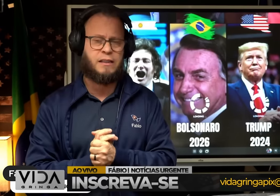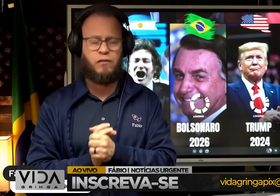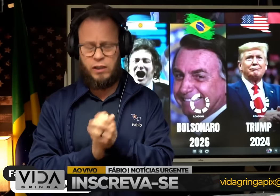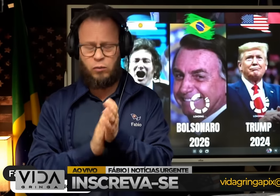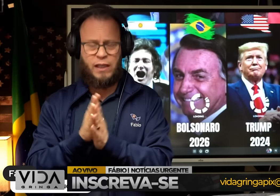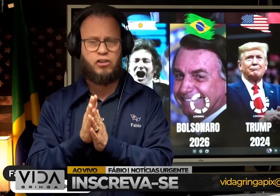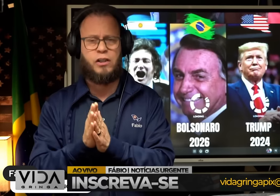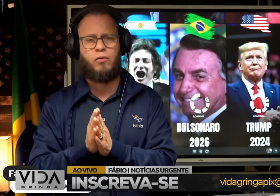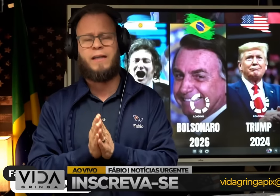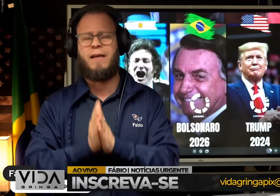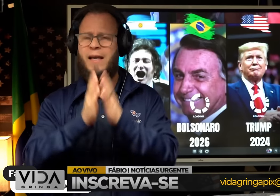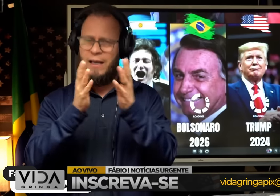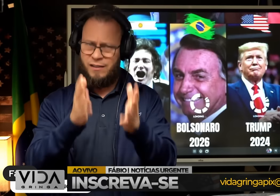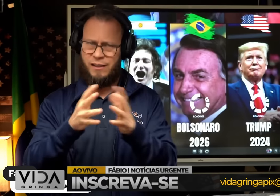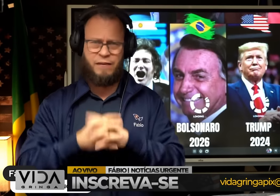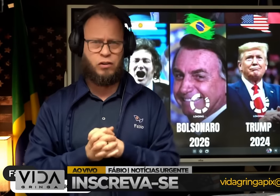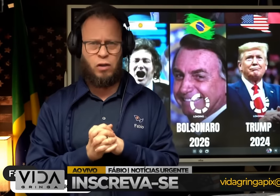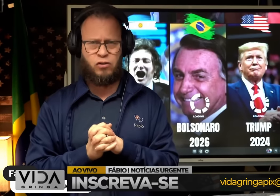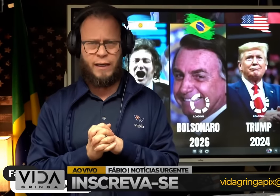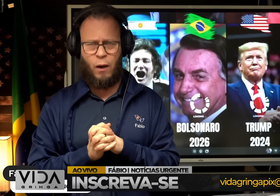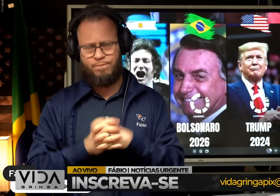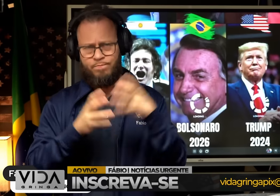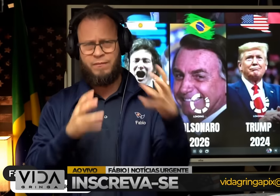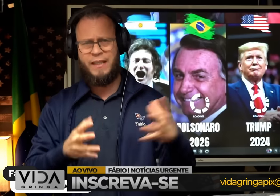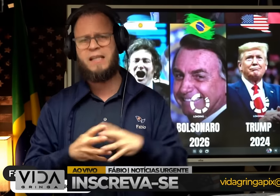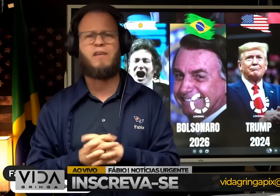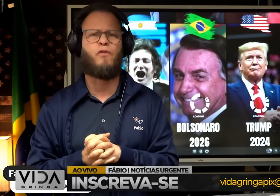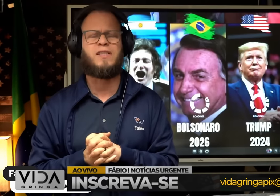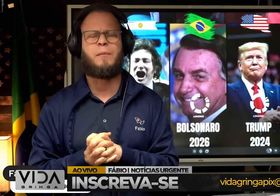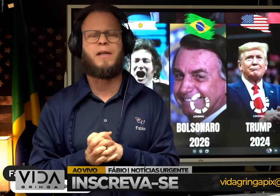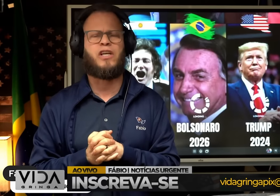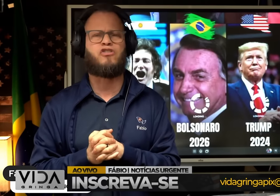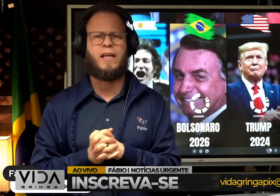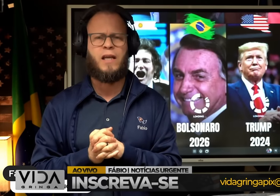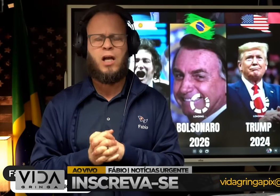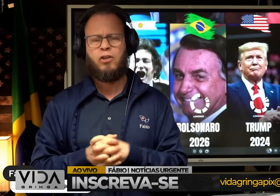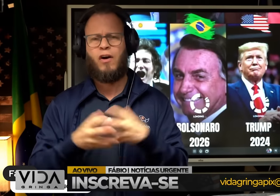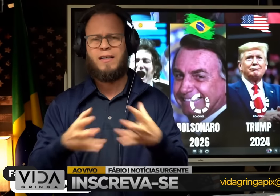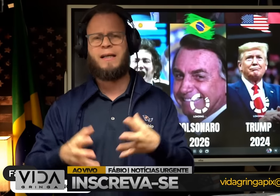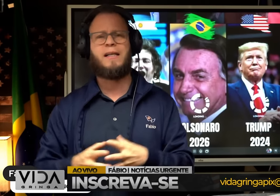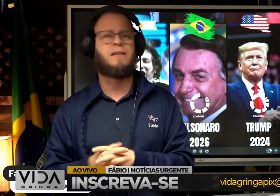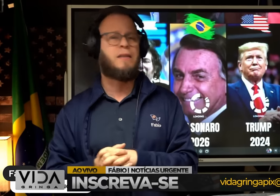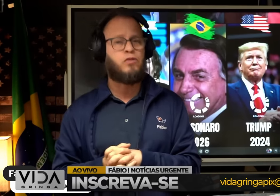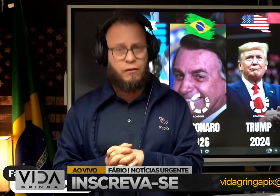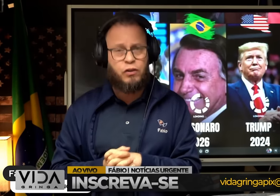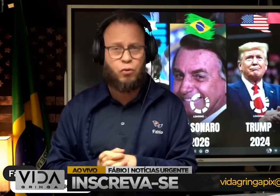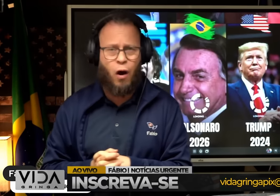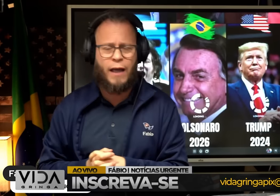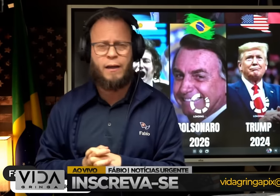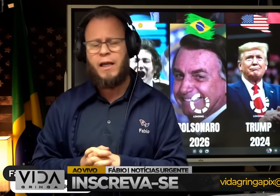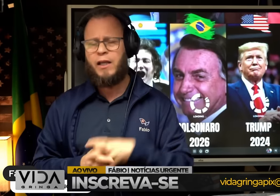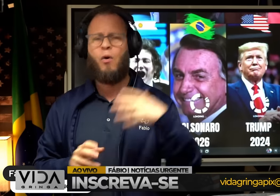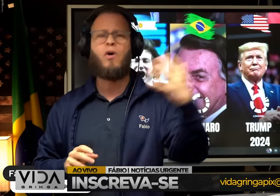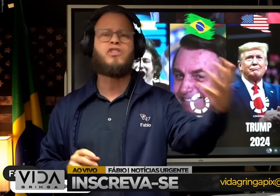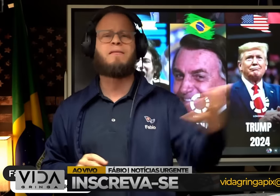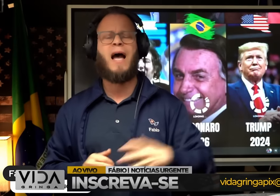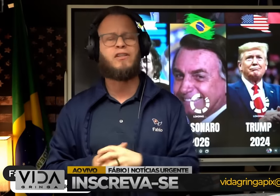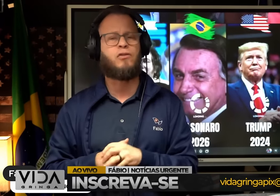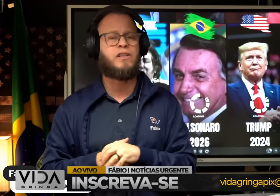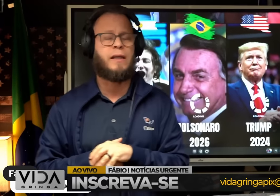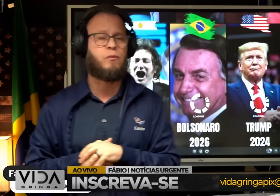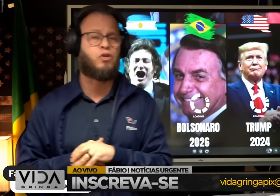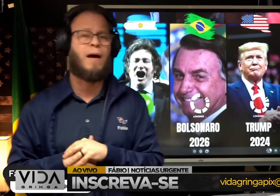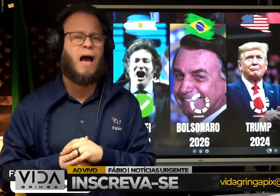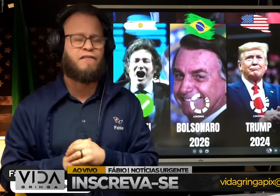Gringa. Se você não está inscrito ainda, inscreva-se no nosso canal, dê essa força para a gente aí. Nós acreditamos na vitória. E hoje à tarde